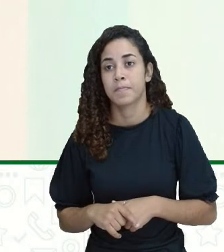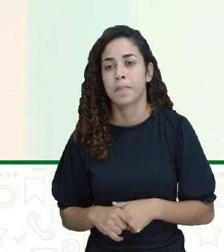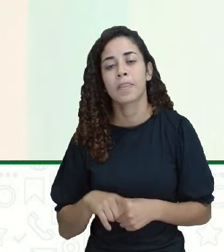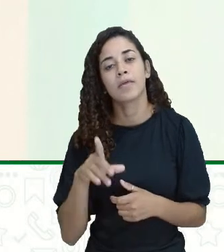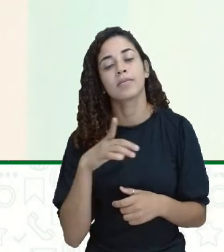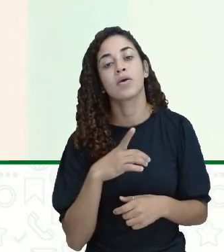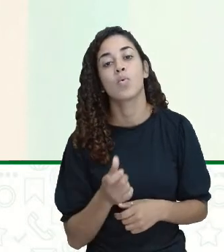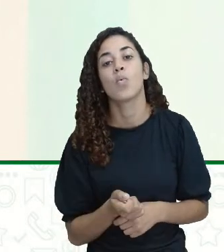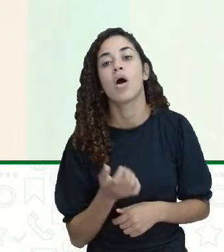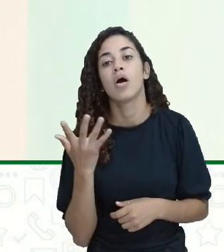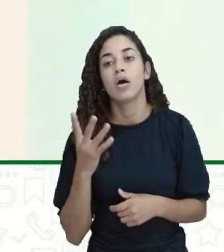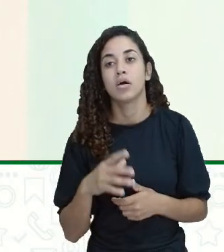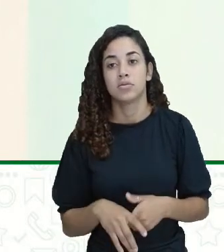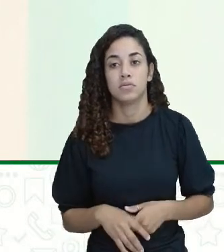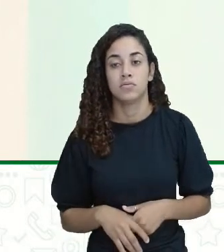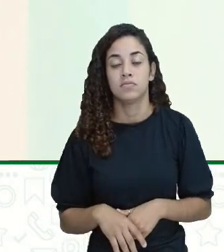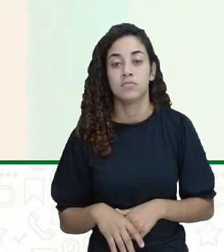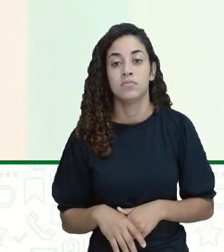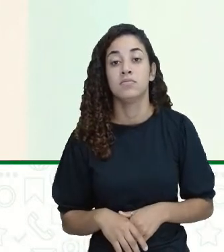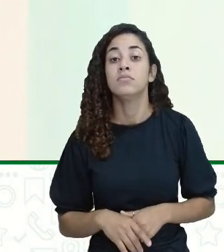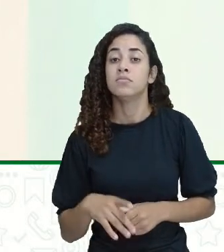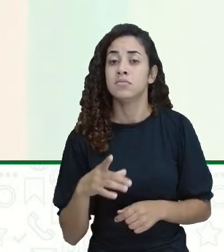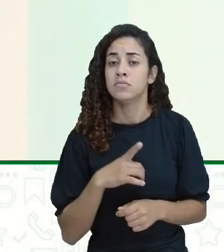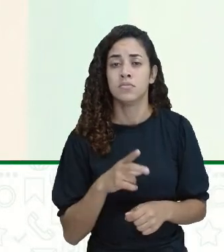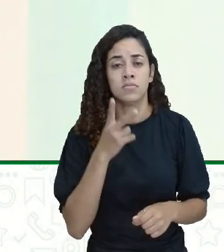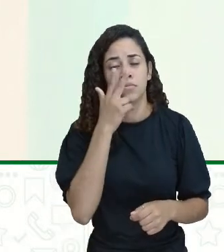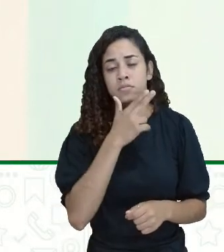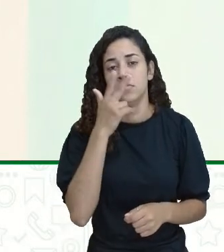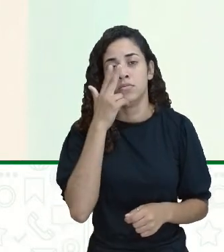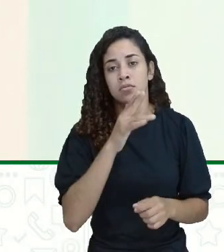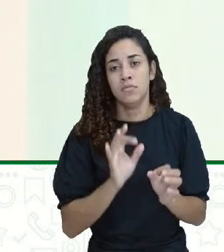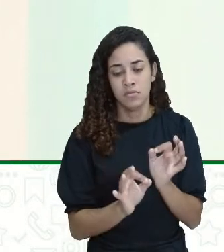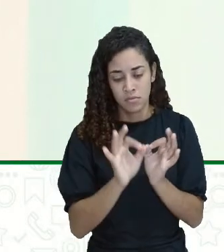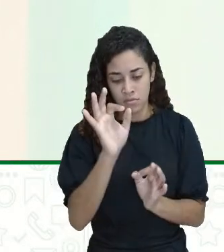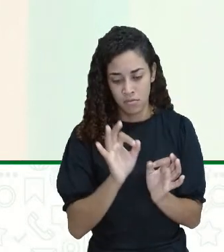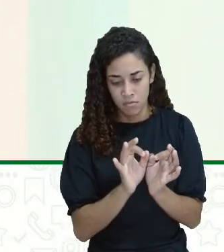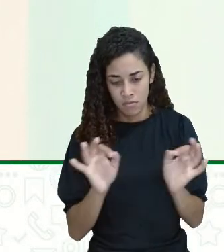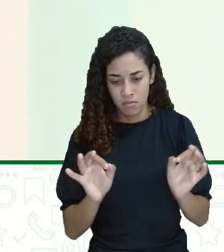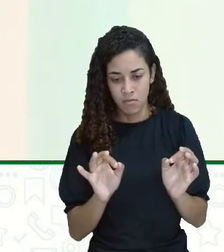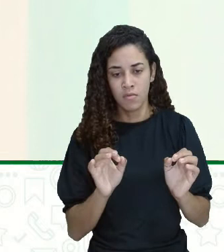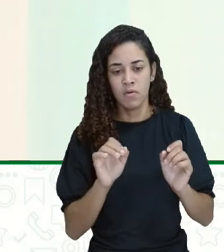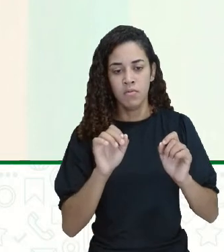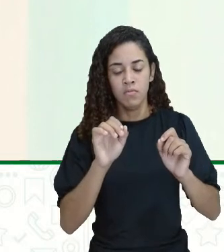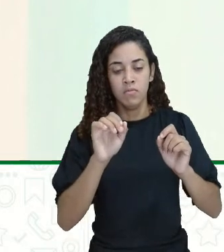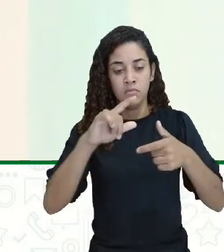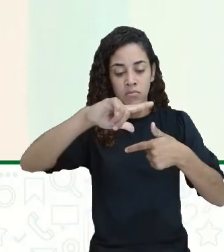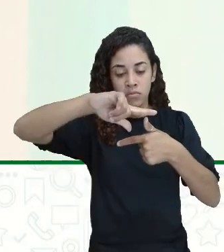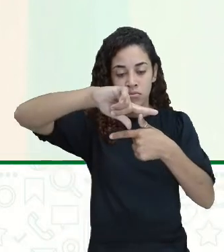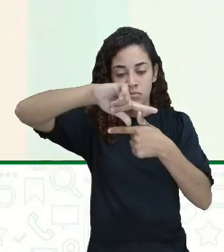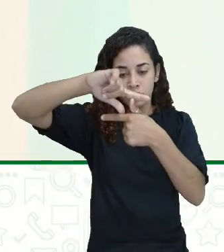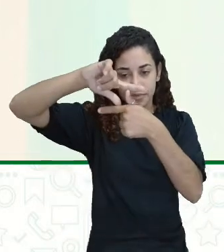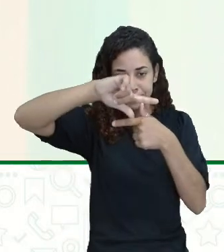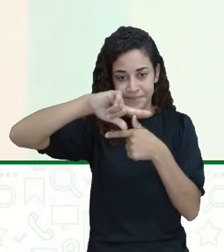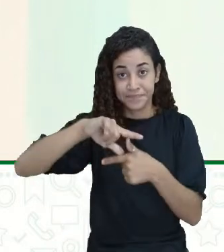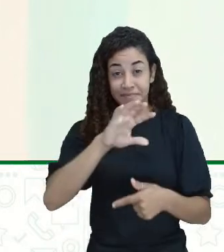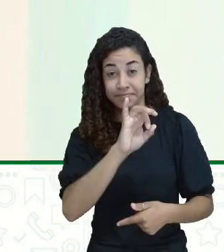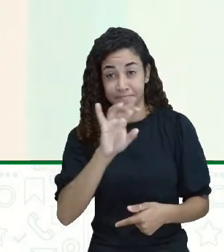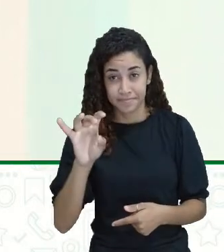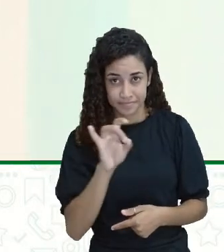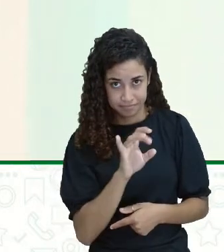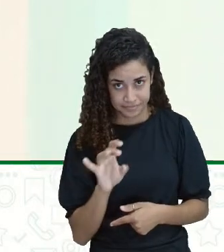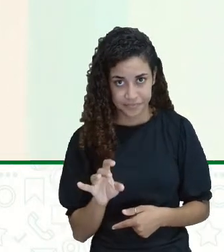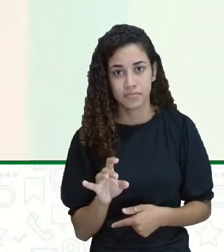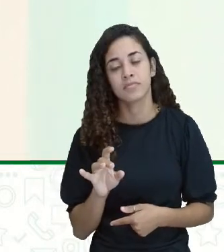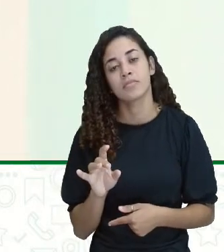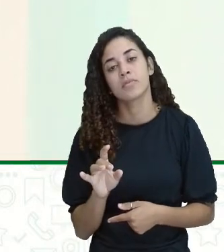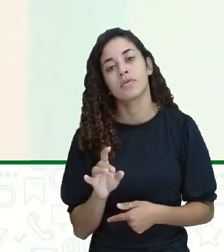Ele tem também a mesma medida, cada quadradinho desse, né? Porque estamos numa malha quadriculada e a